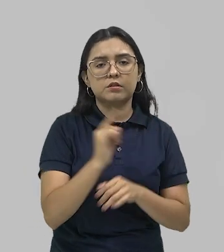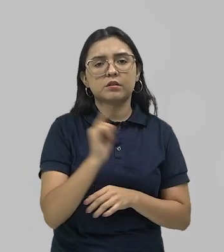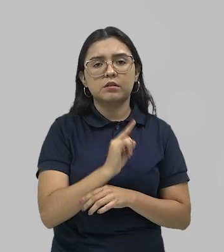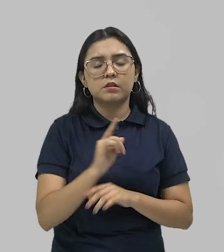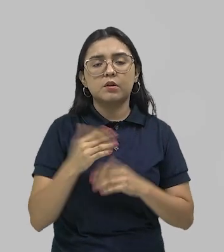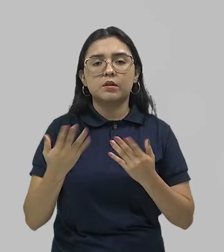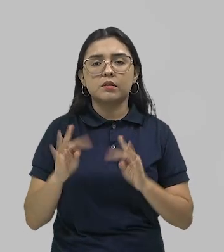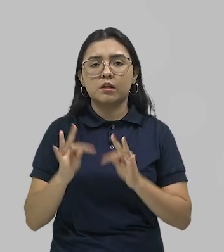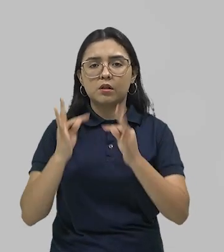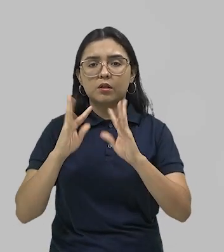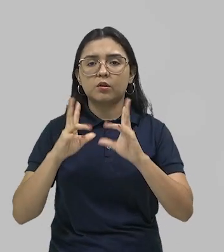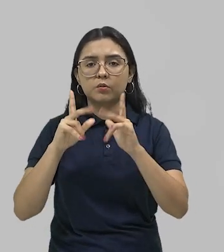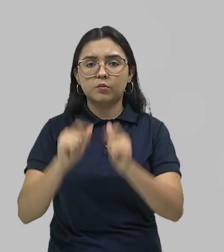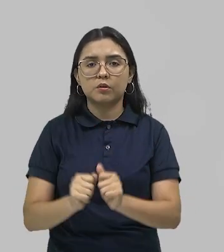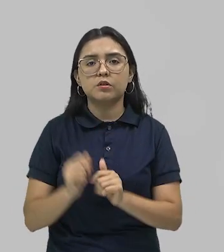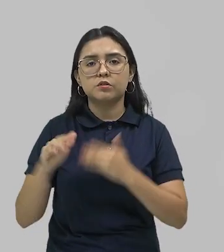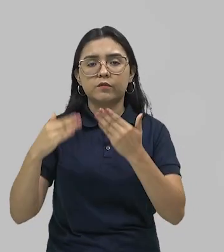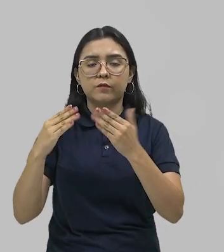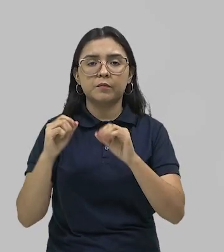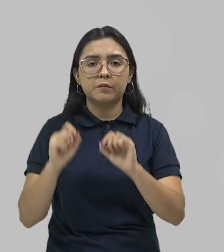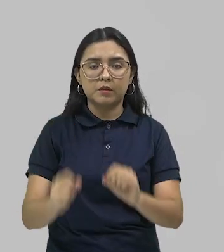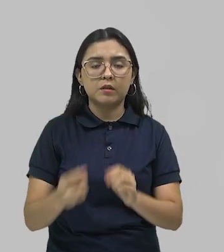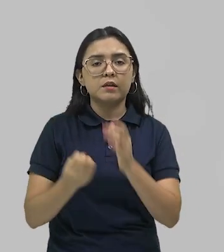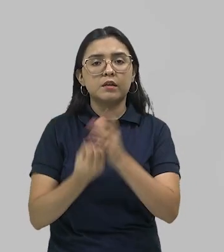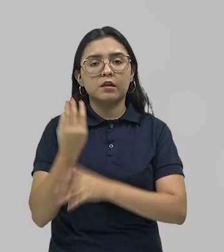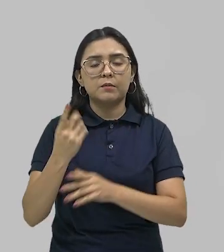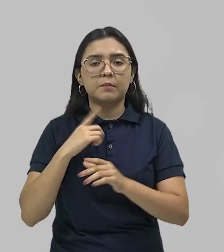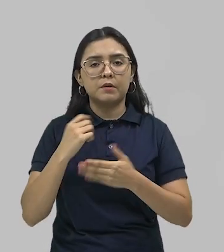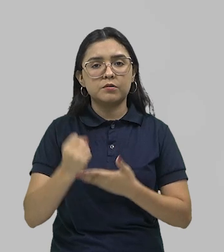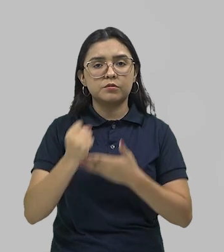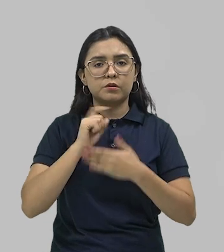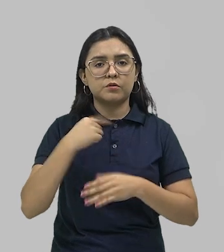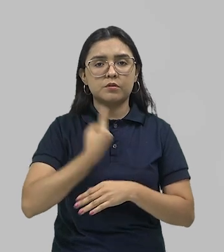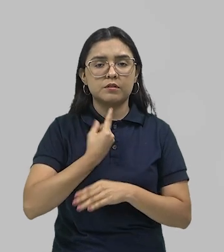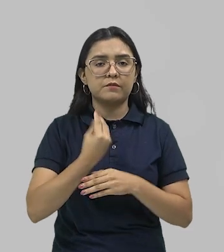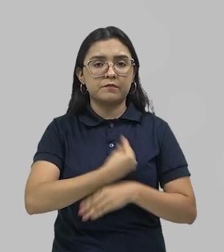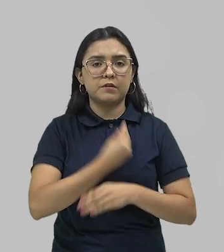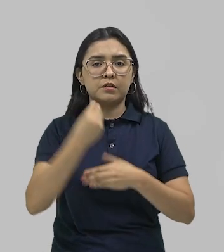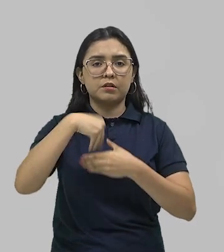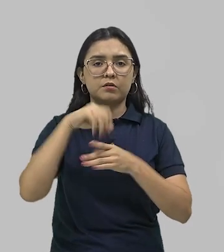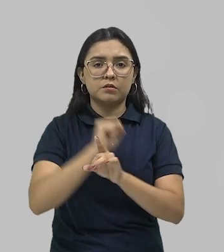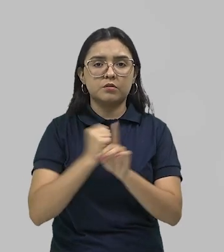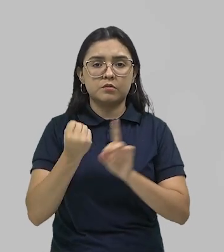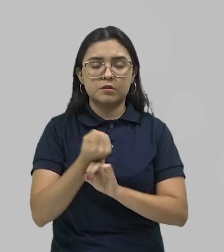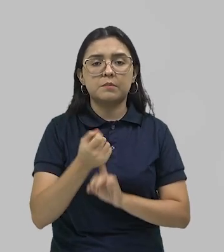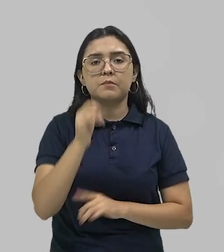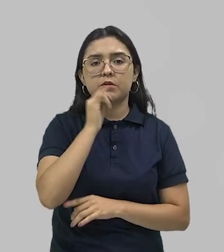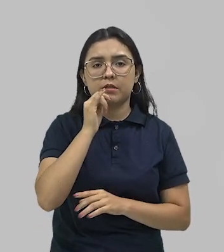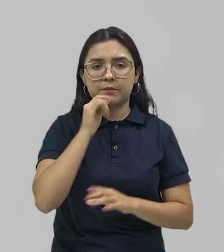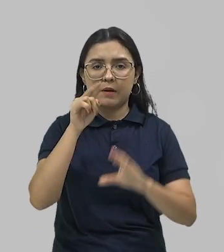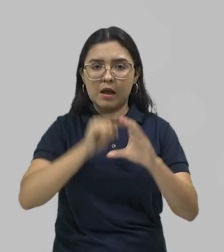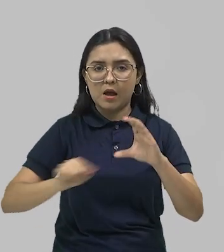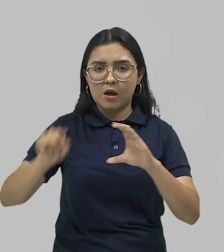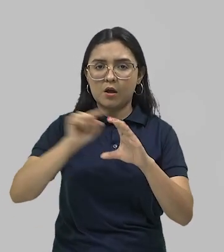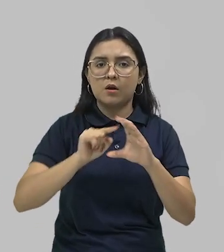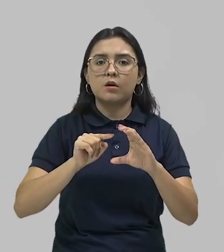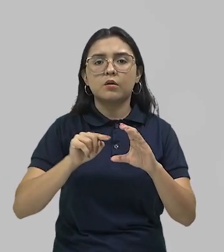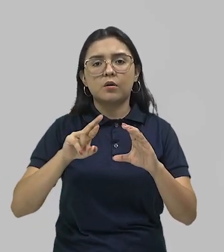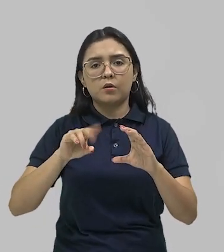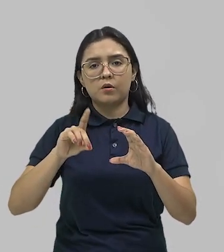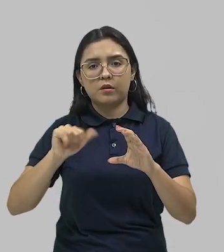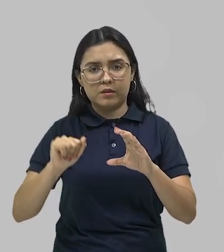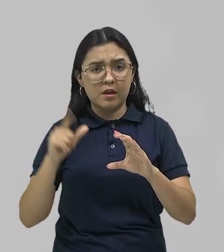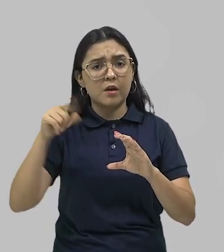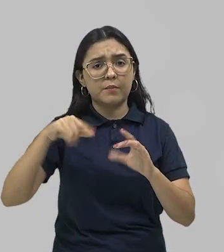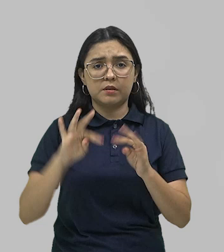nós moldamos para facilitar a nossa vida enquanto sociedade. A roda, por exemplo, mesmo que de pedra, ela é uma